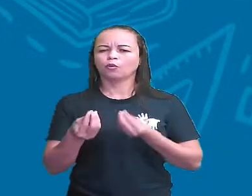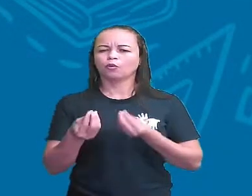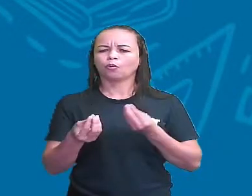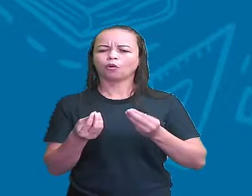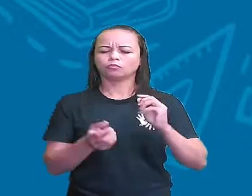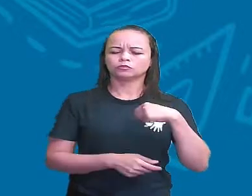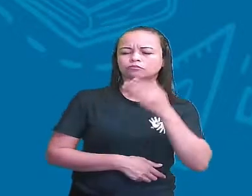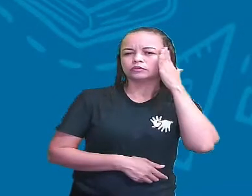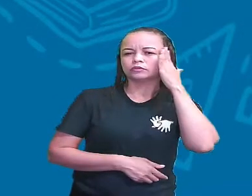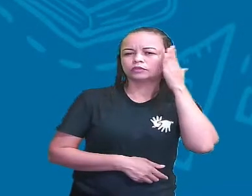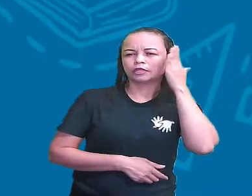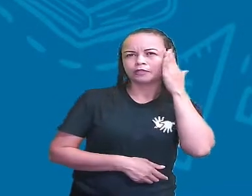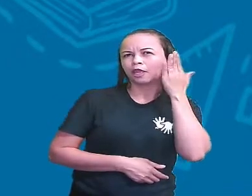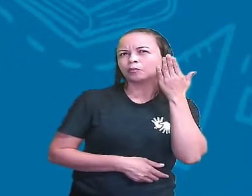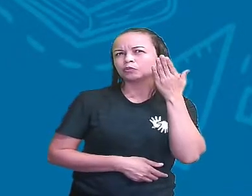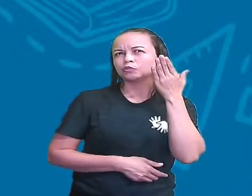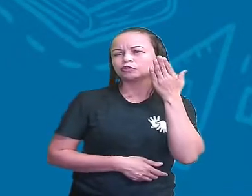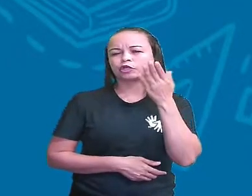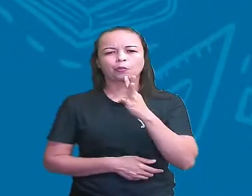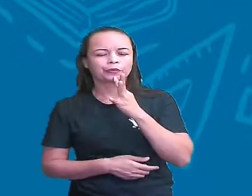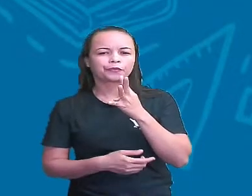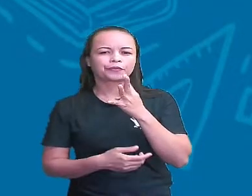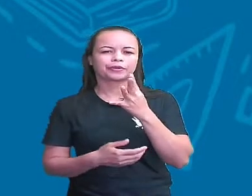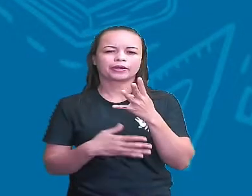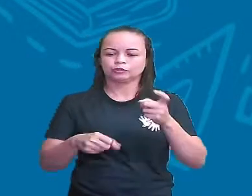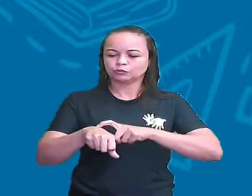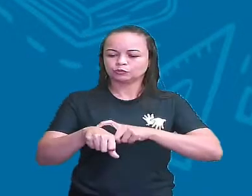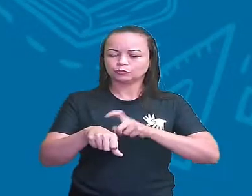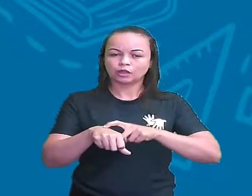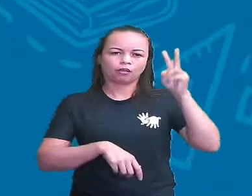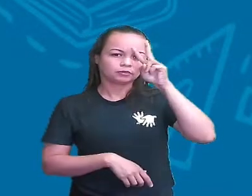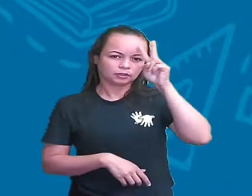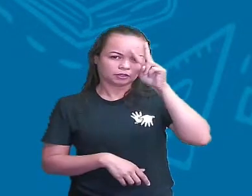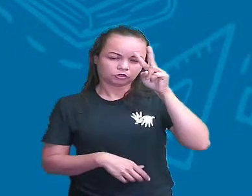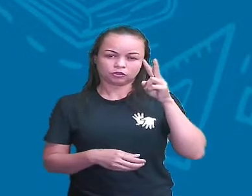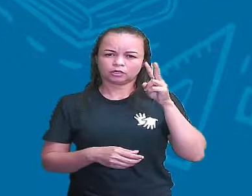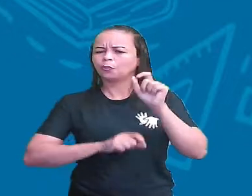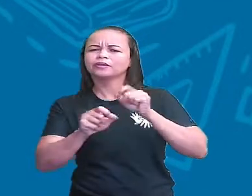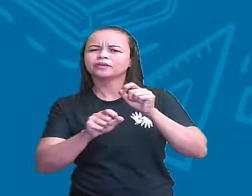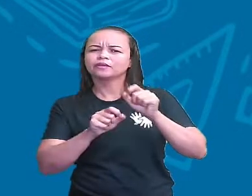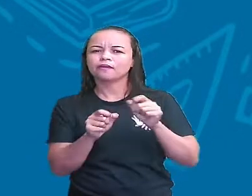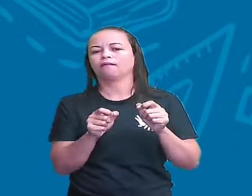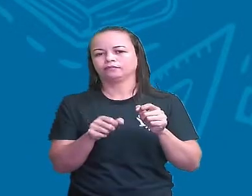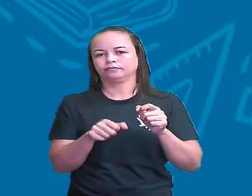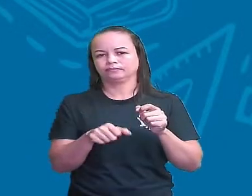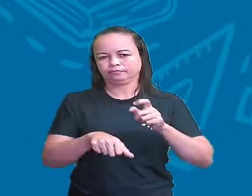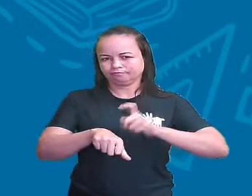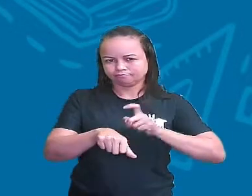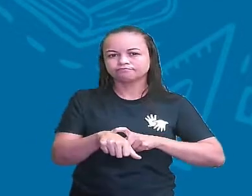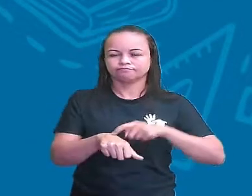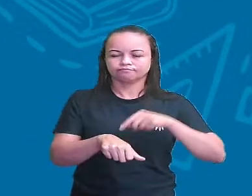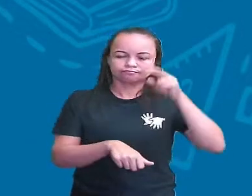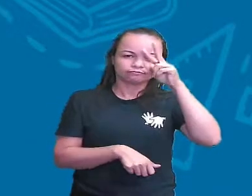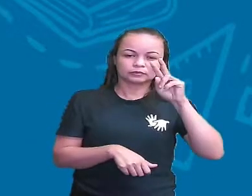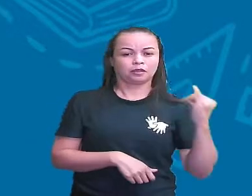entende, compreende ou conhece o tempo na história, né? Então, o que é esse tempo na história? Então, é